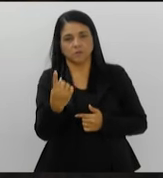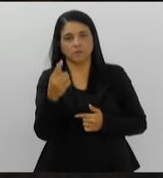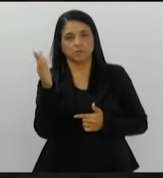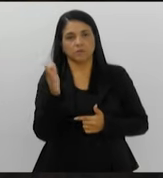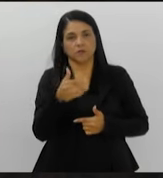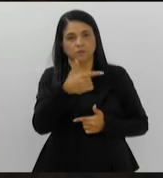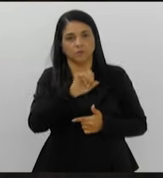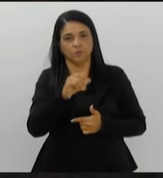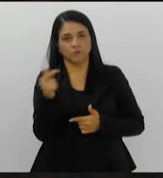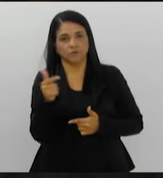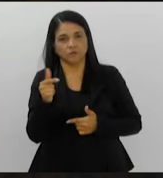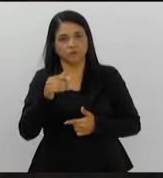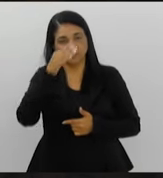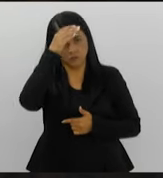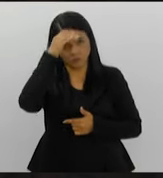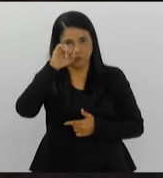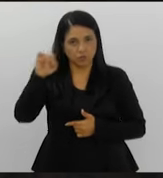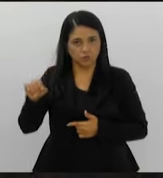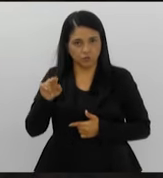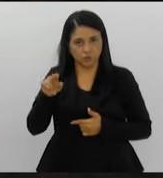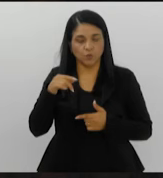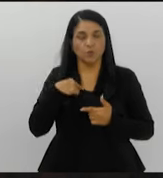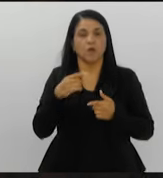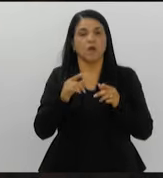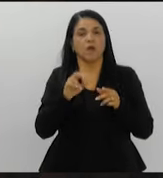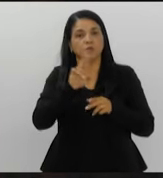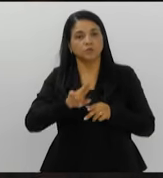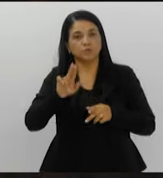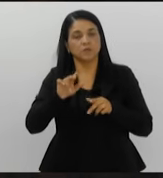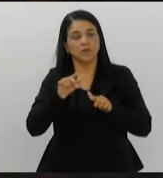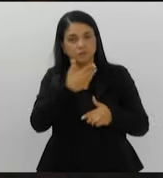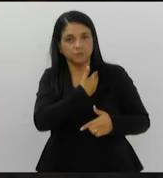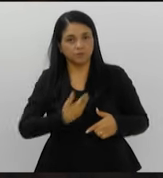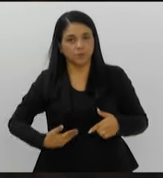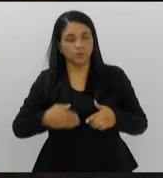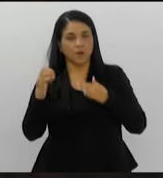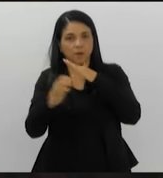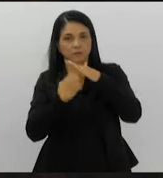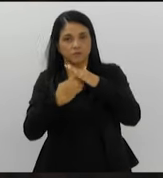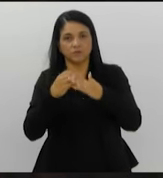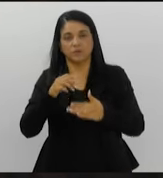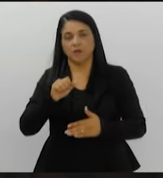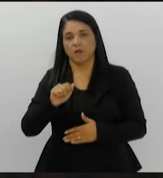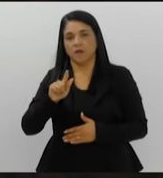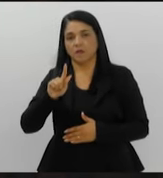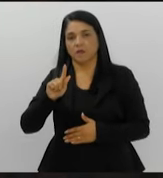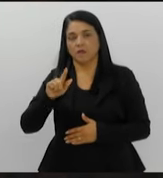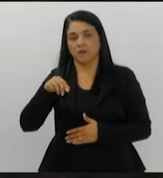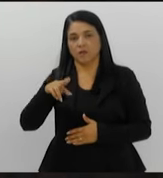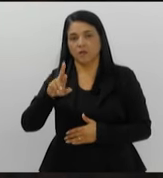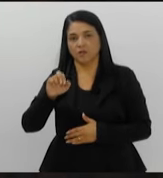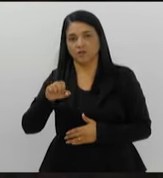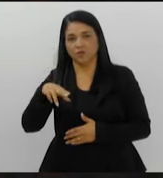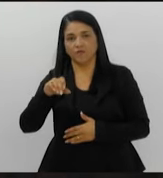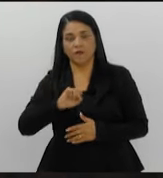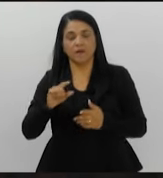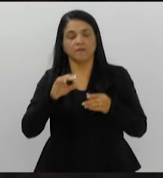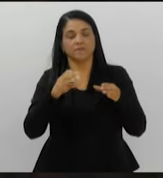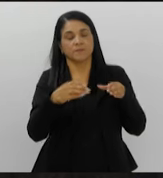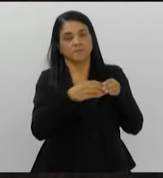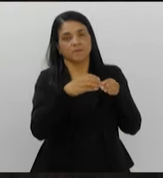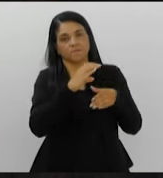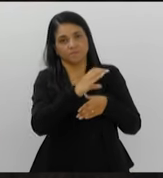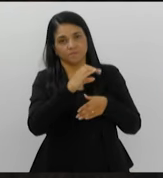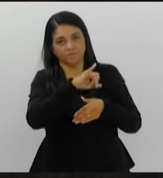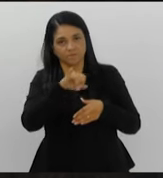autoria da deputada Tia Ju, que declara de utilidade pública a agência Interagir e Renovar Agir, pendente de pareceres das comissões de Constituição e Justiça, de normas